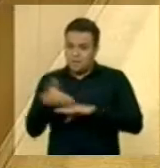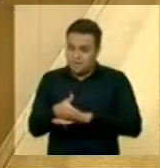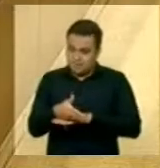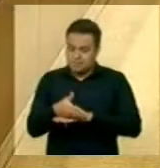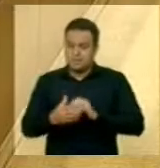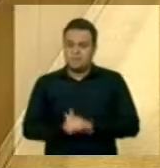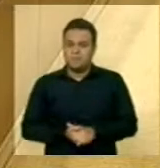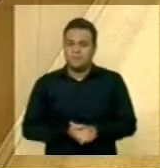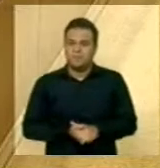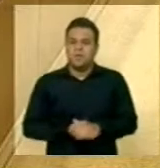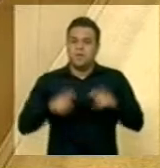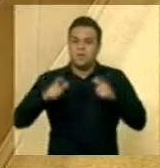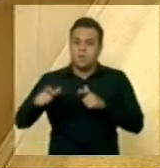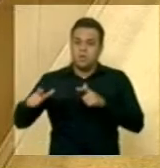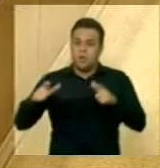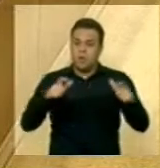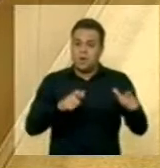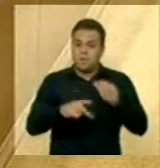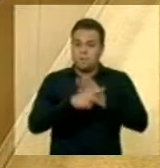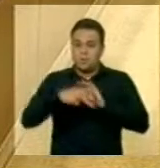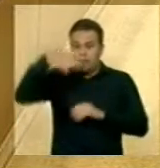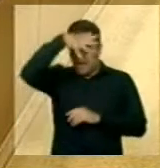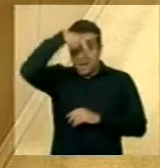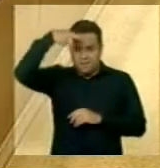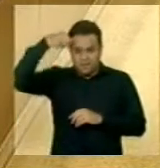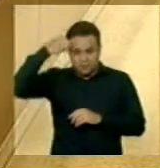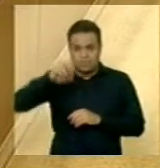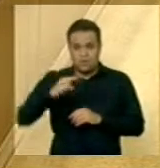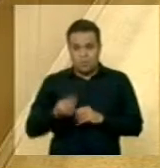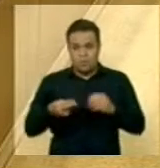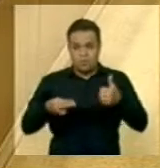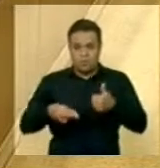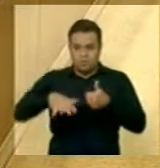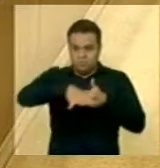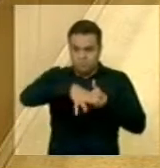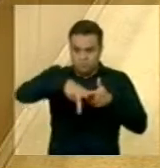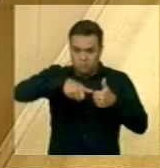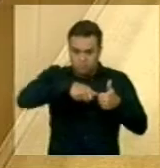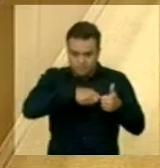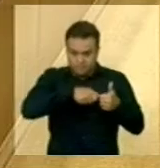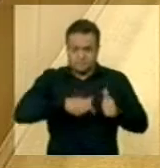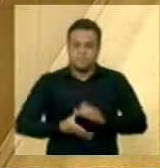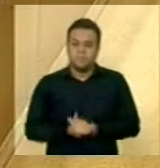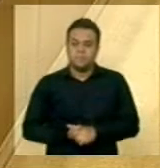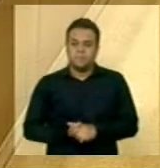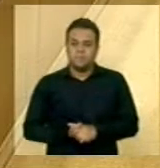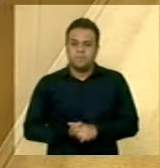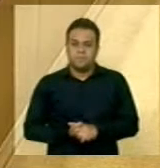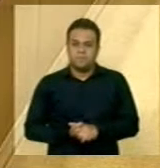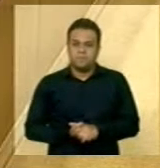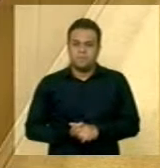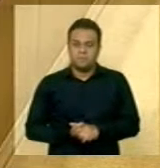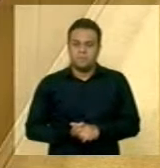federais localizadas na Amazônia Legal. A Presidência da República ainda tratou do sistema de proteção